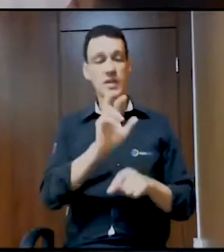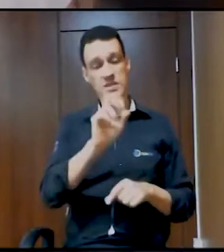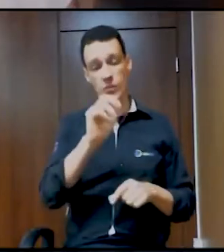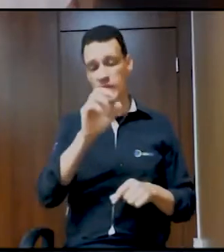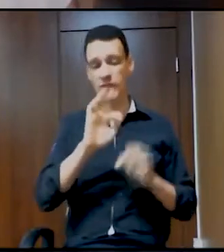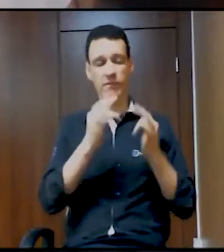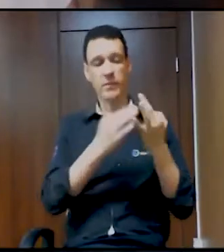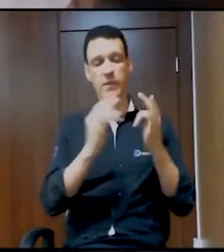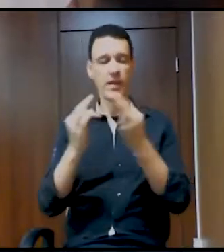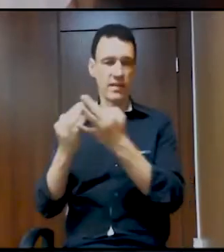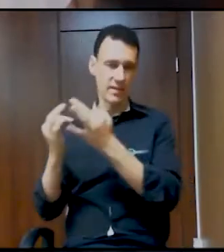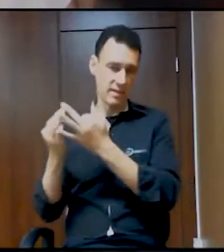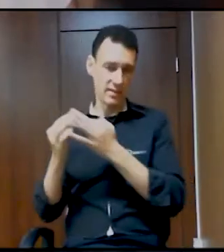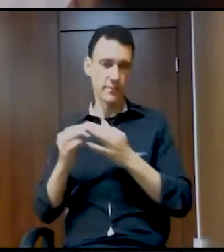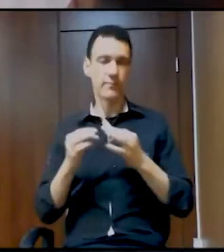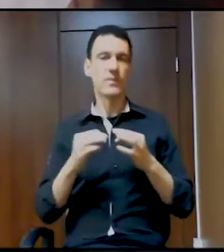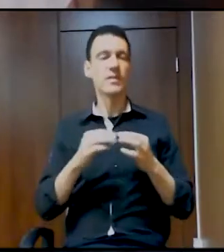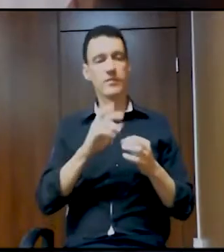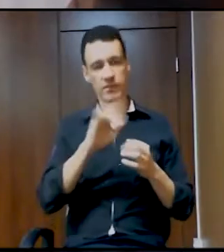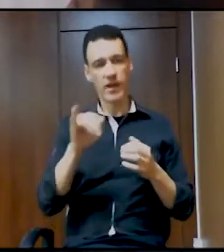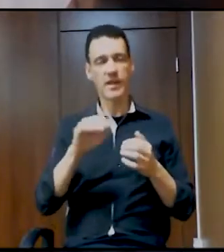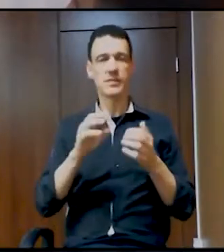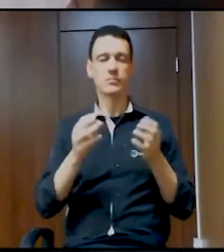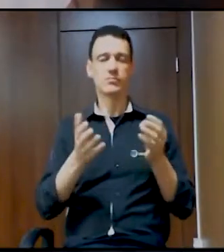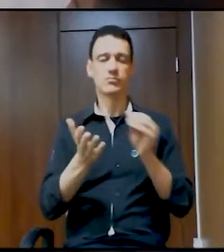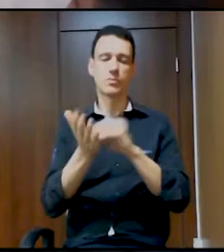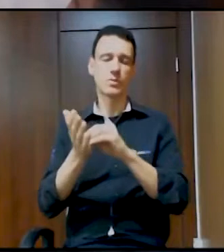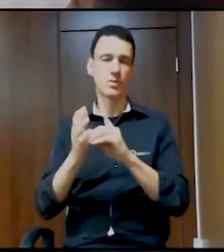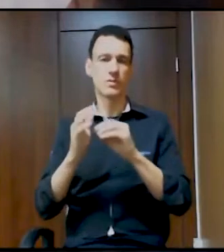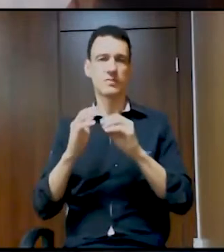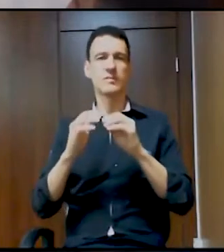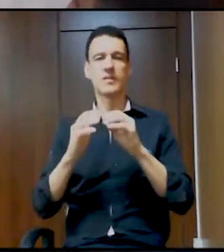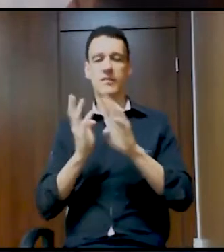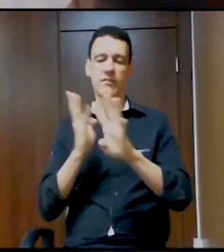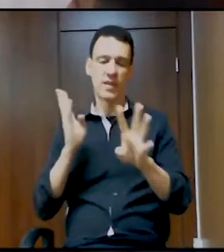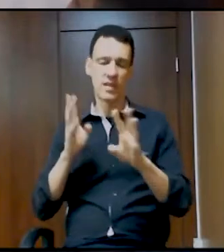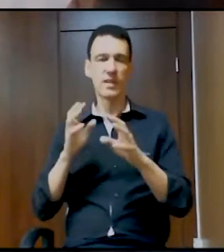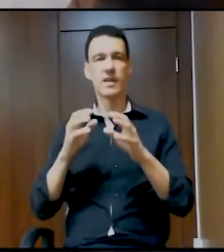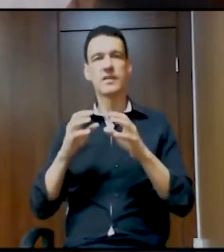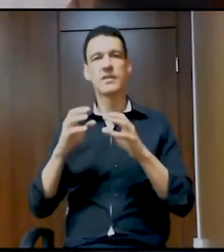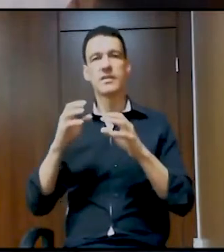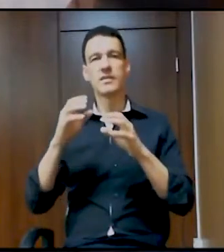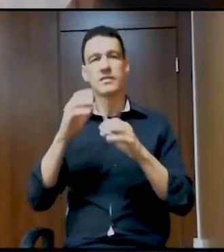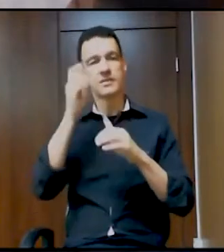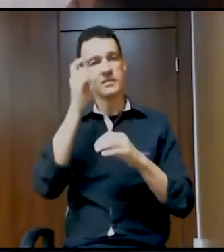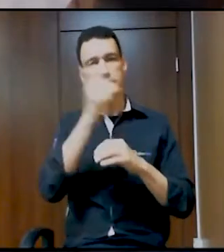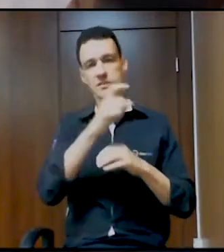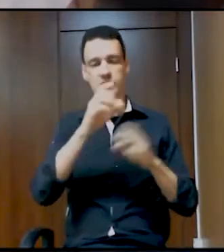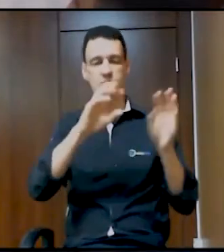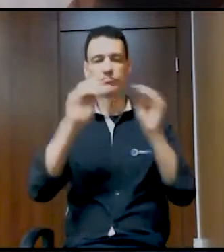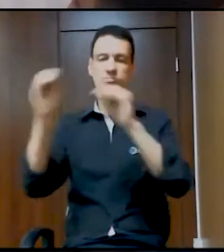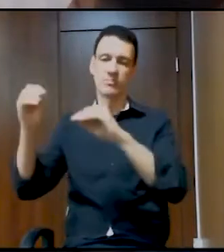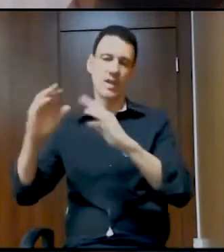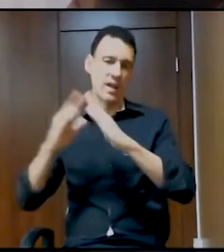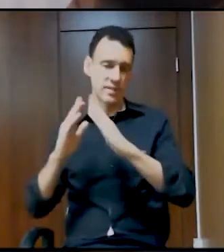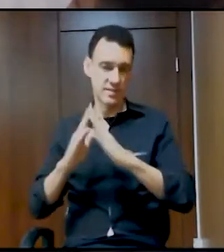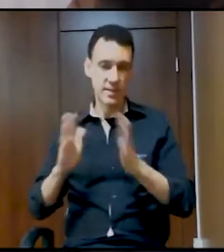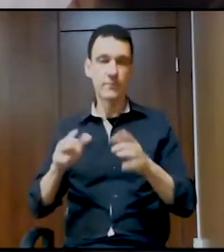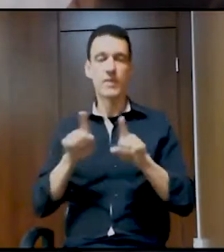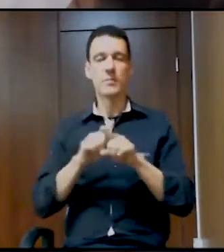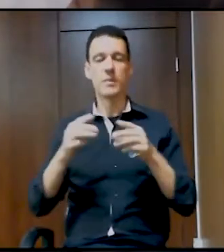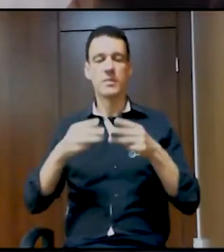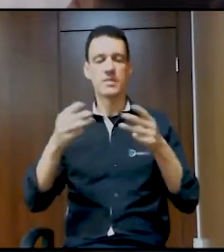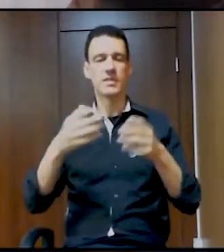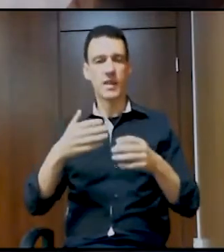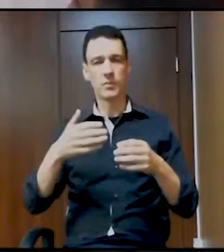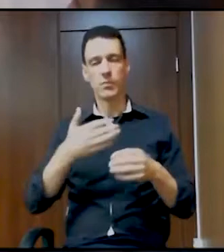pouco mais, e vão ser inscritas na fila, na espera da habitação de interesse social. E para que o Ministério Público também entenda, eu